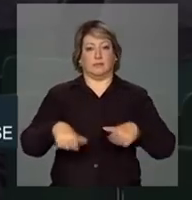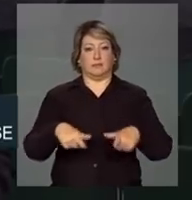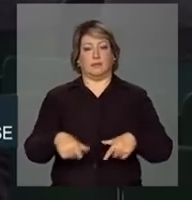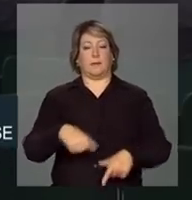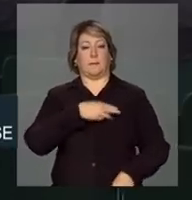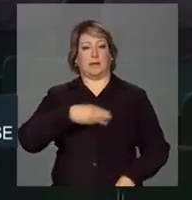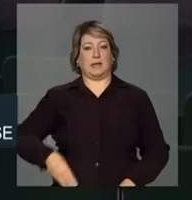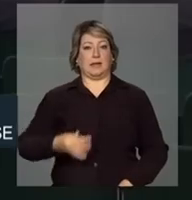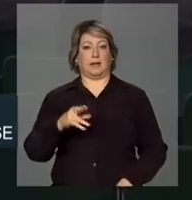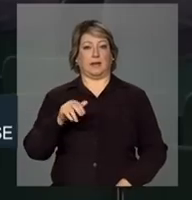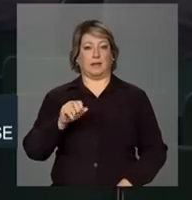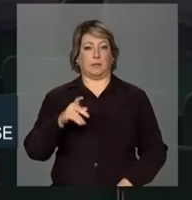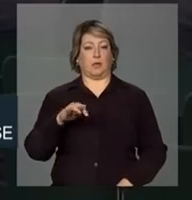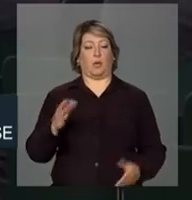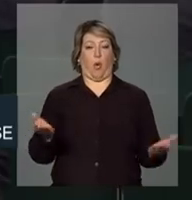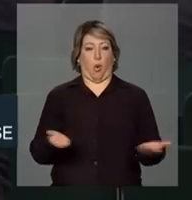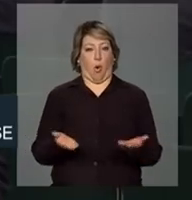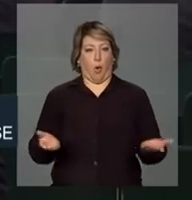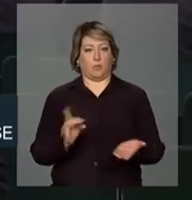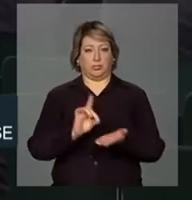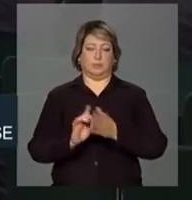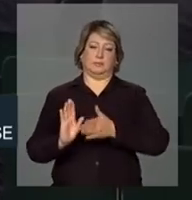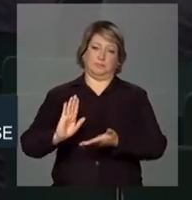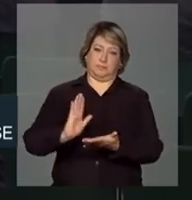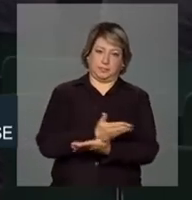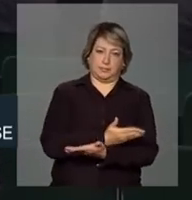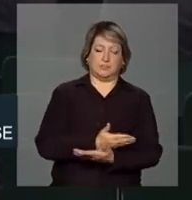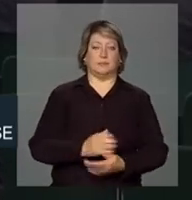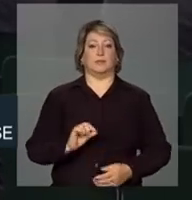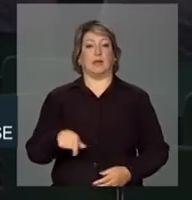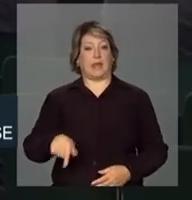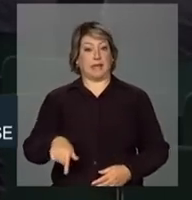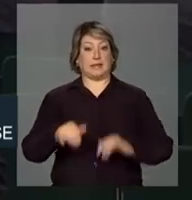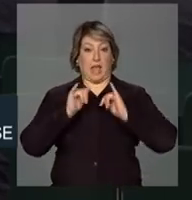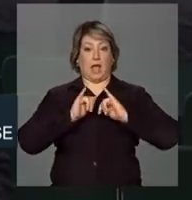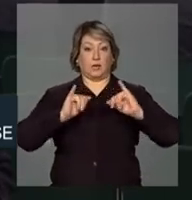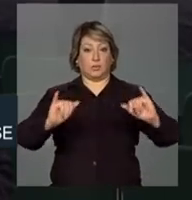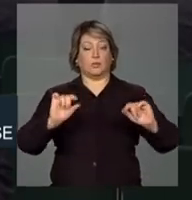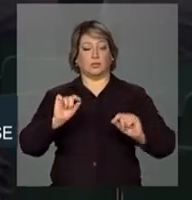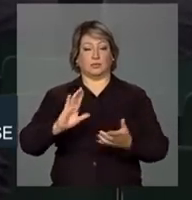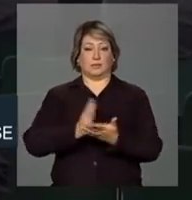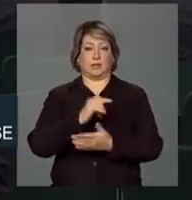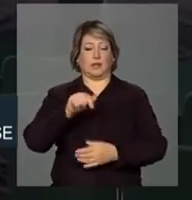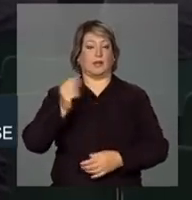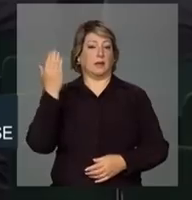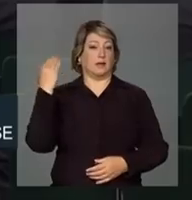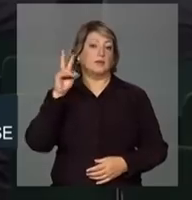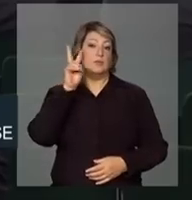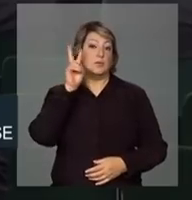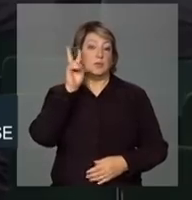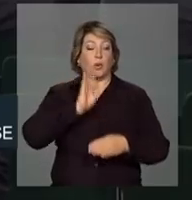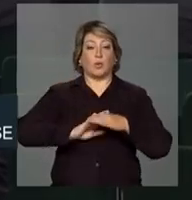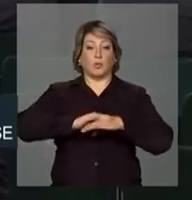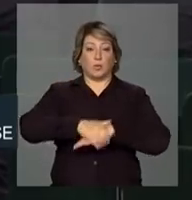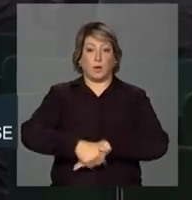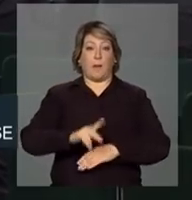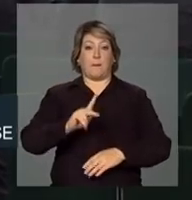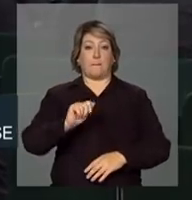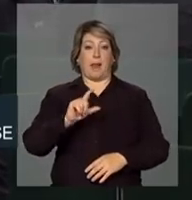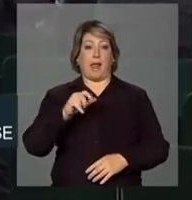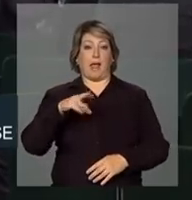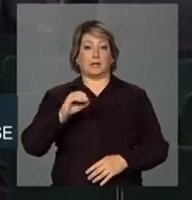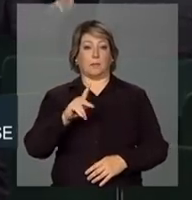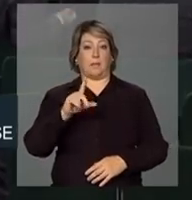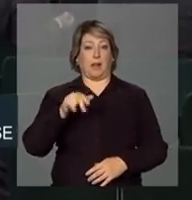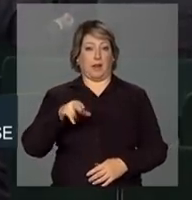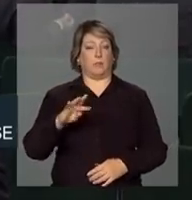Transportes oficialmente hoje. O anúncio da saída dele foi feito na segunda-feira à noite pelo Palácio do